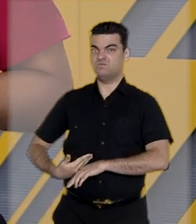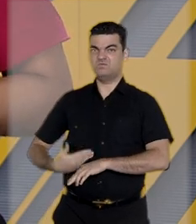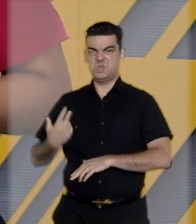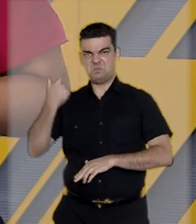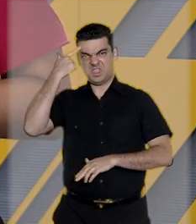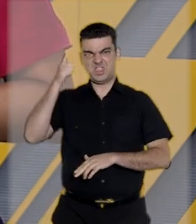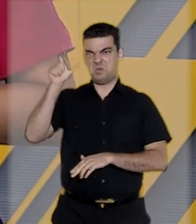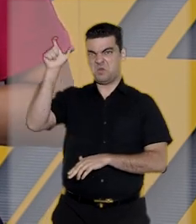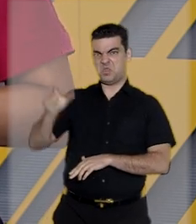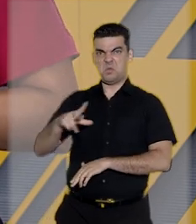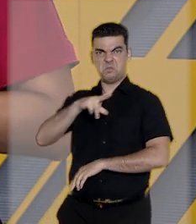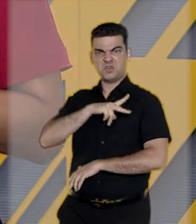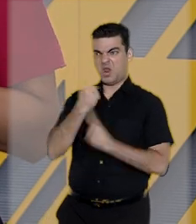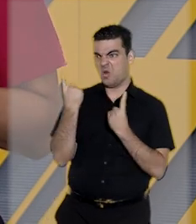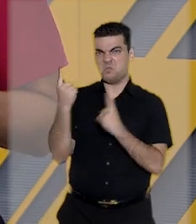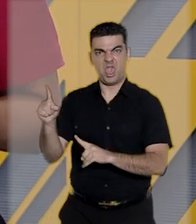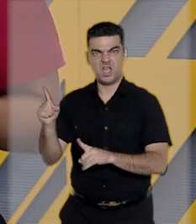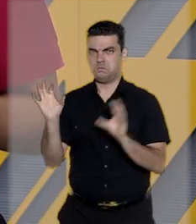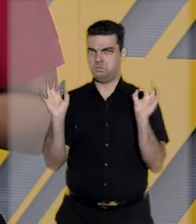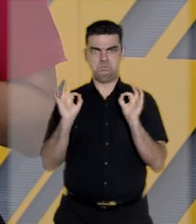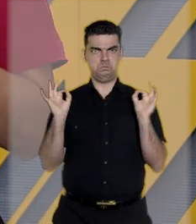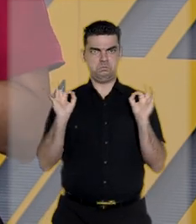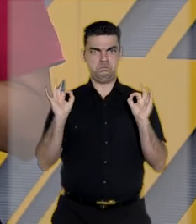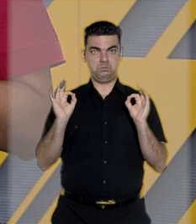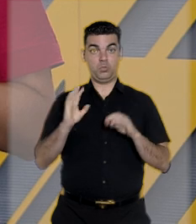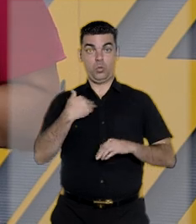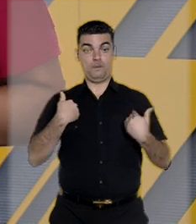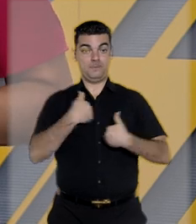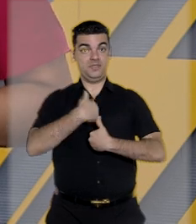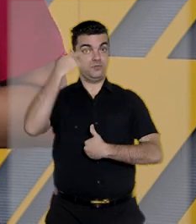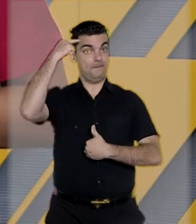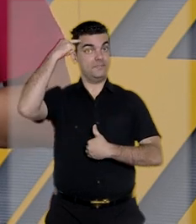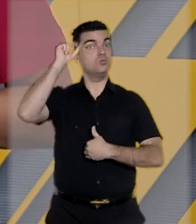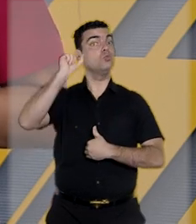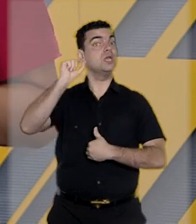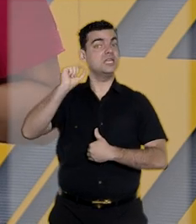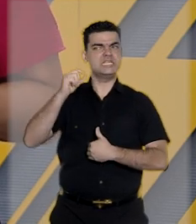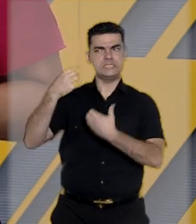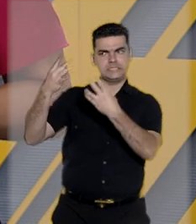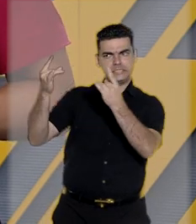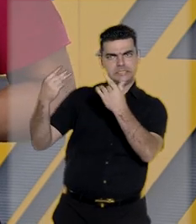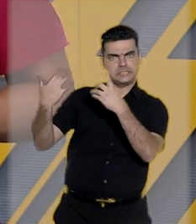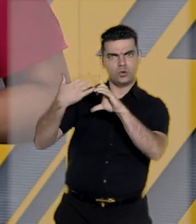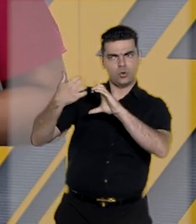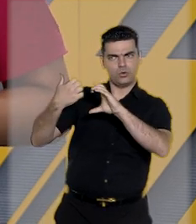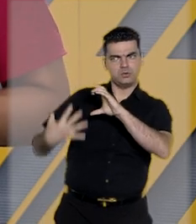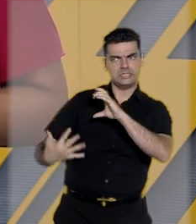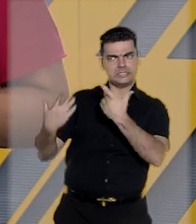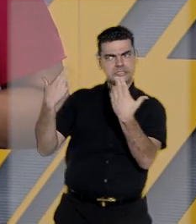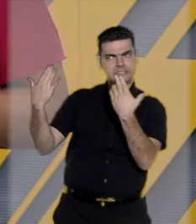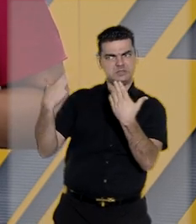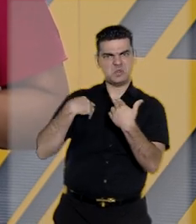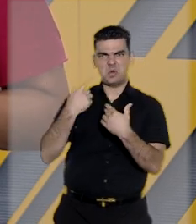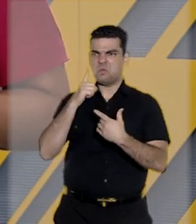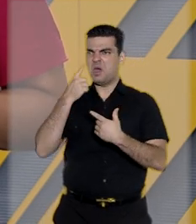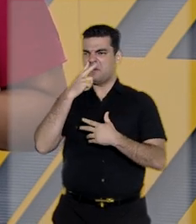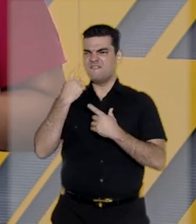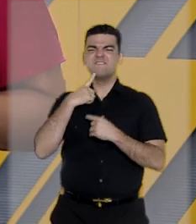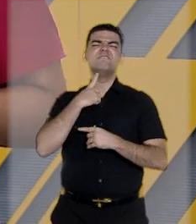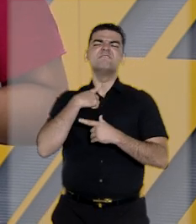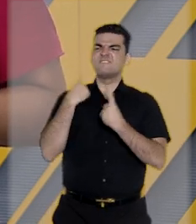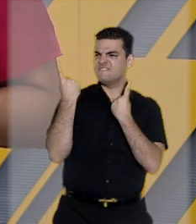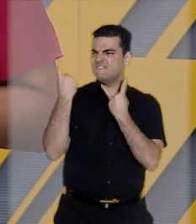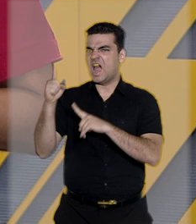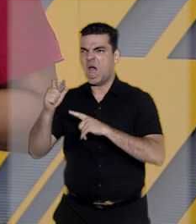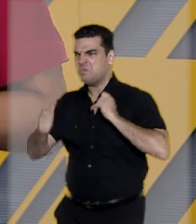em nenhum momento passou para o lado pessoal. Para o ministro, admitir que caracteriza um crime sem a demonstração da intenção